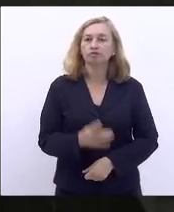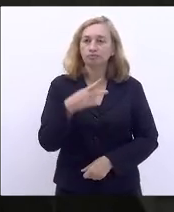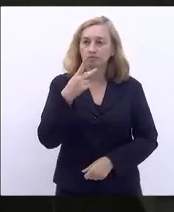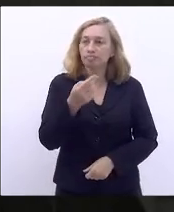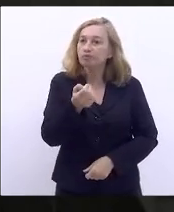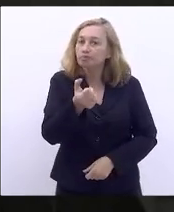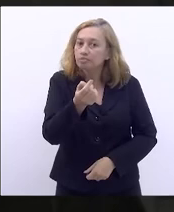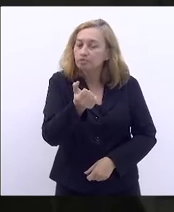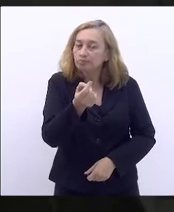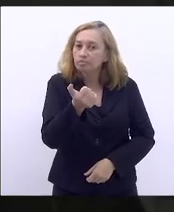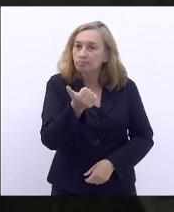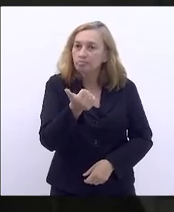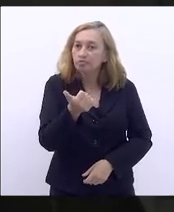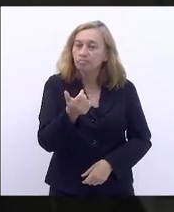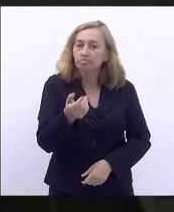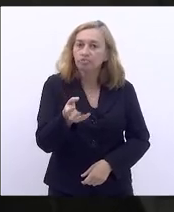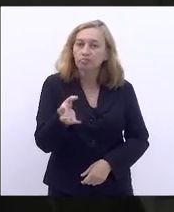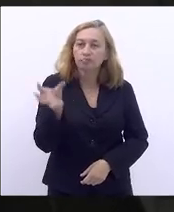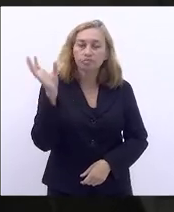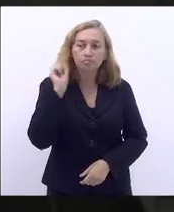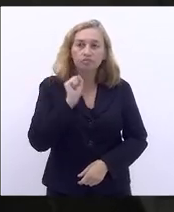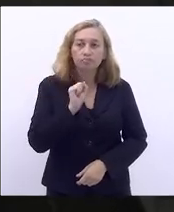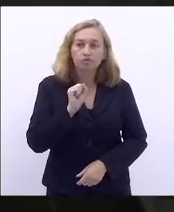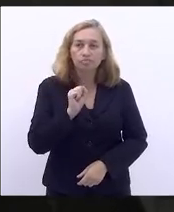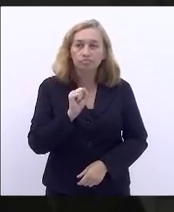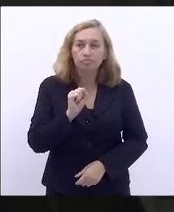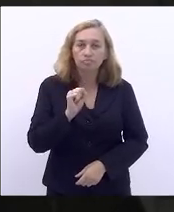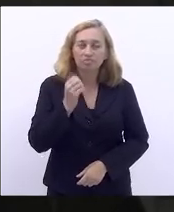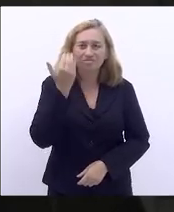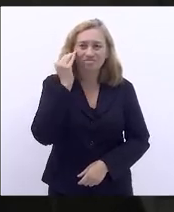poucos estudam, não é, esse tema.